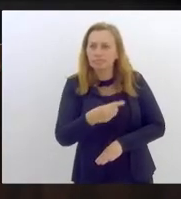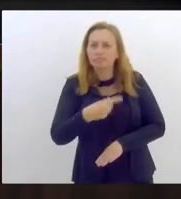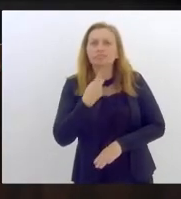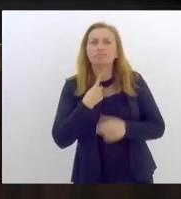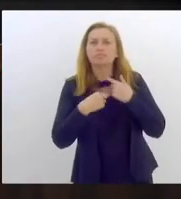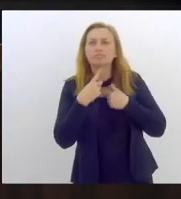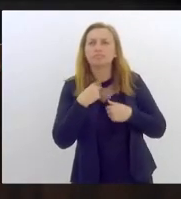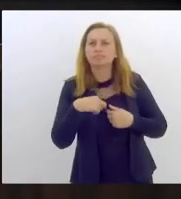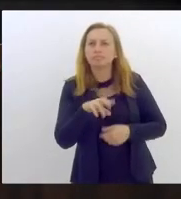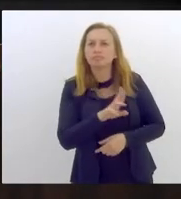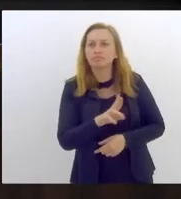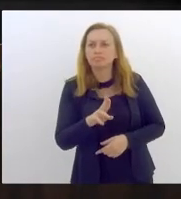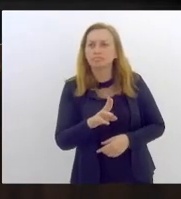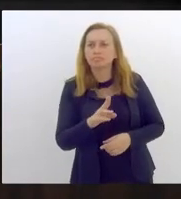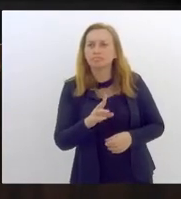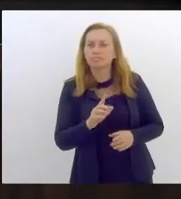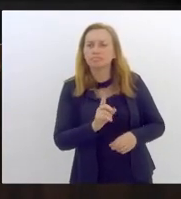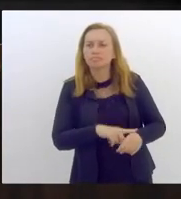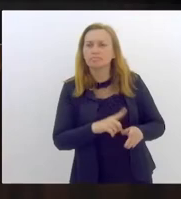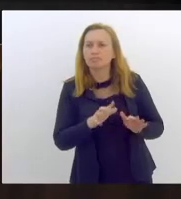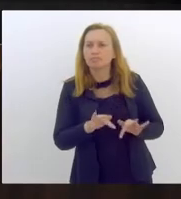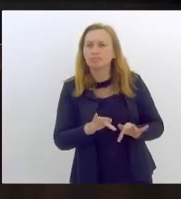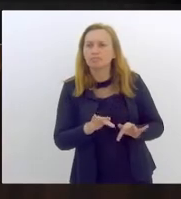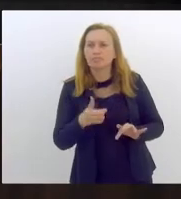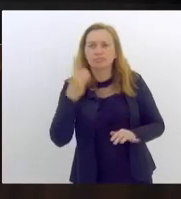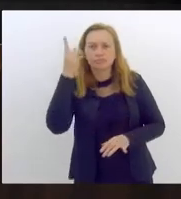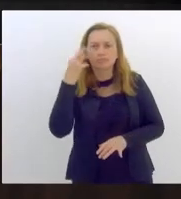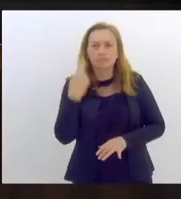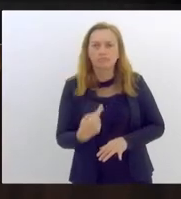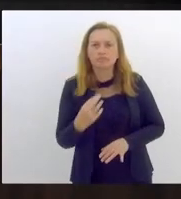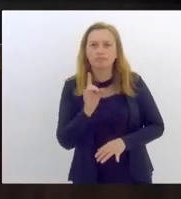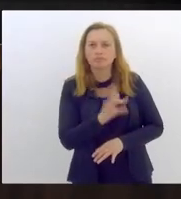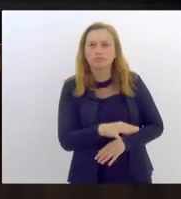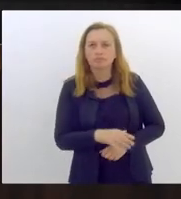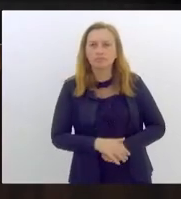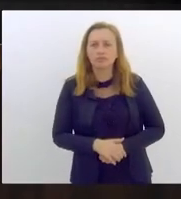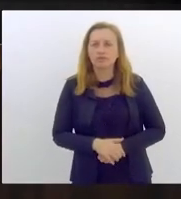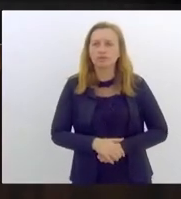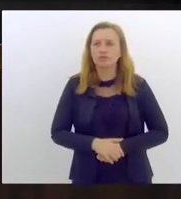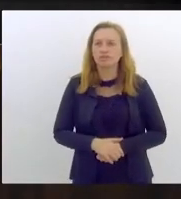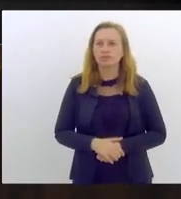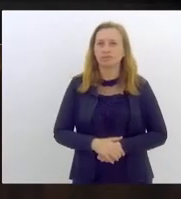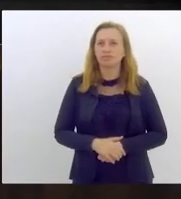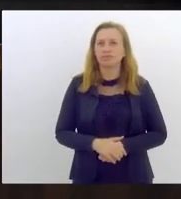deseja se inscrever para o expediente final porque a deputada Renata é a última